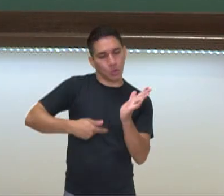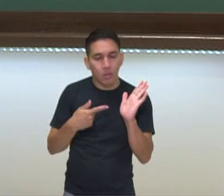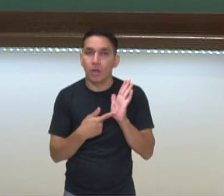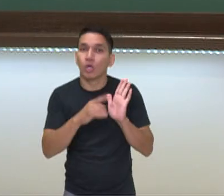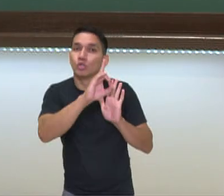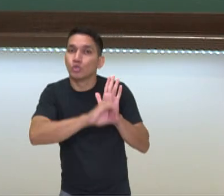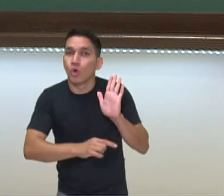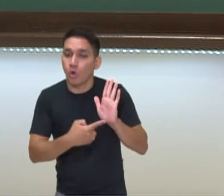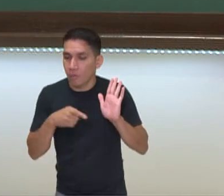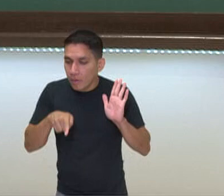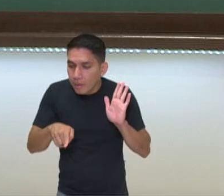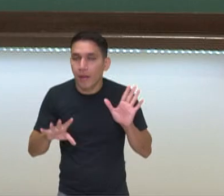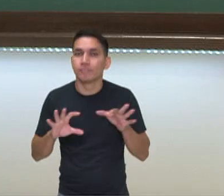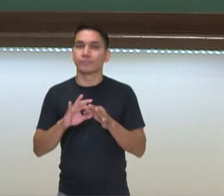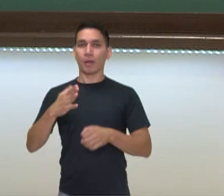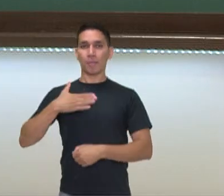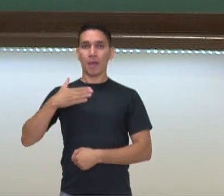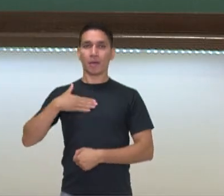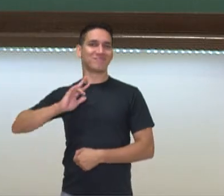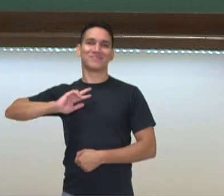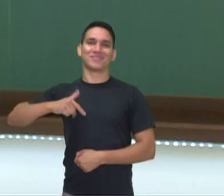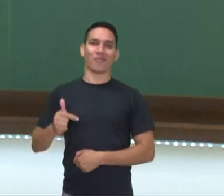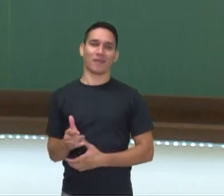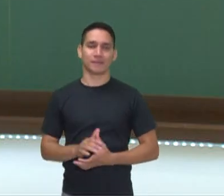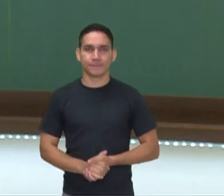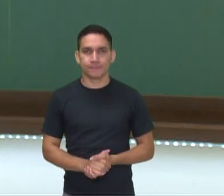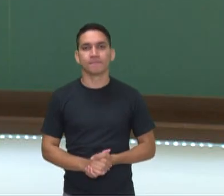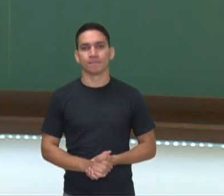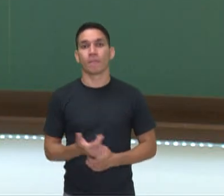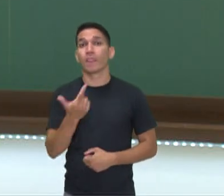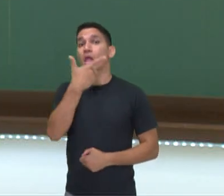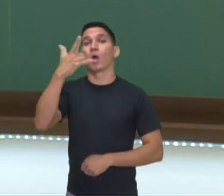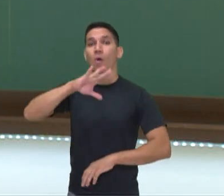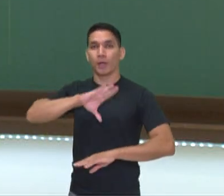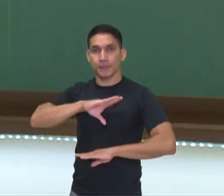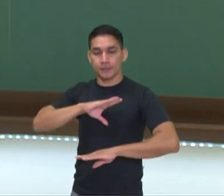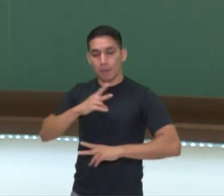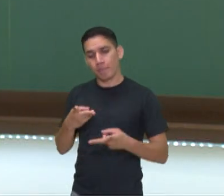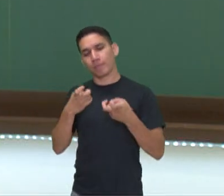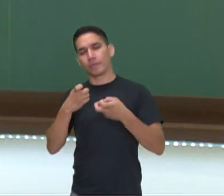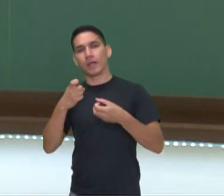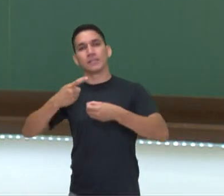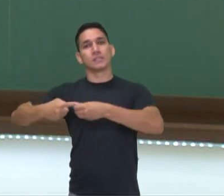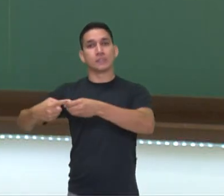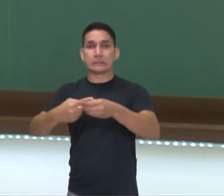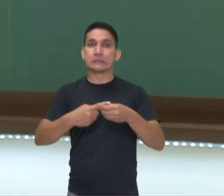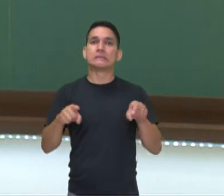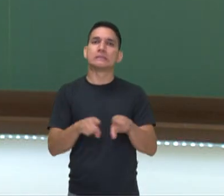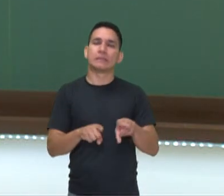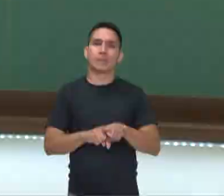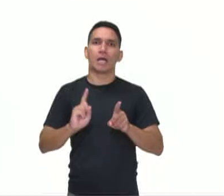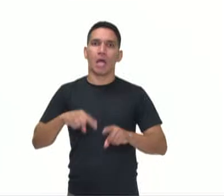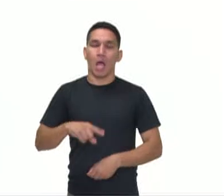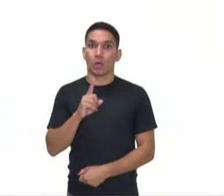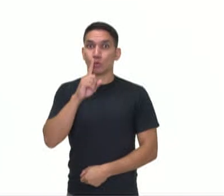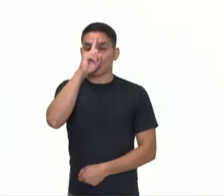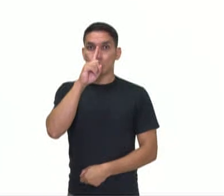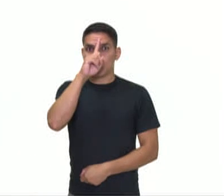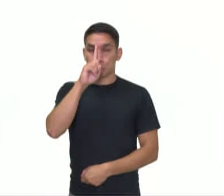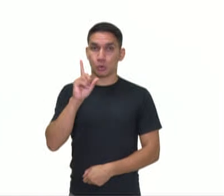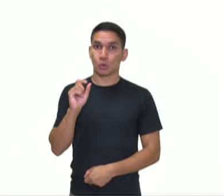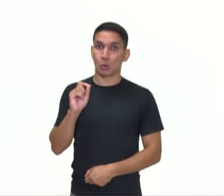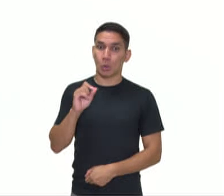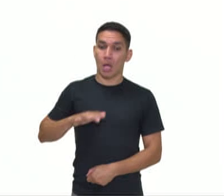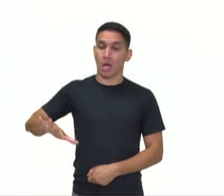a propriedade dessa terra. Uma outra condição que a gente vai perceber nas cidades é a questão da violência urbana, que é caracterizada